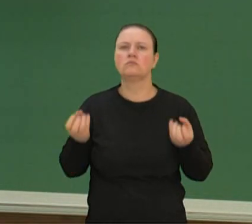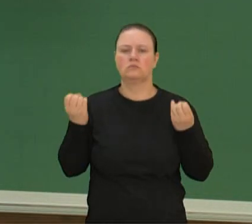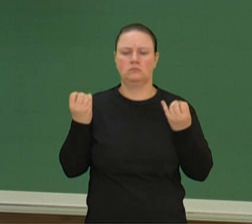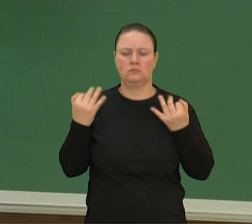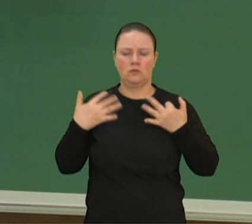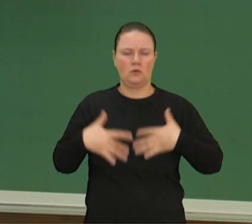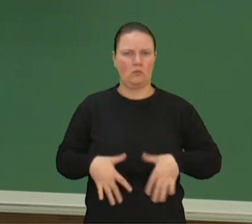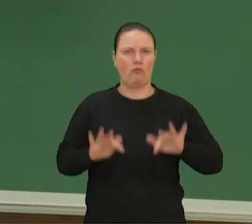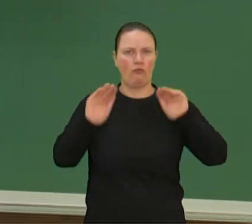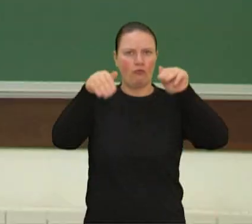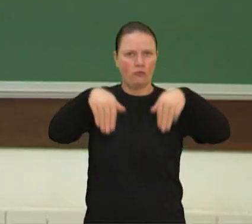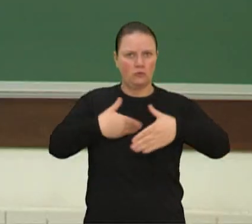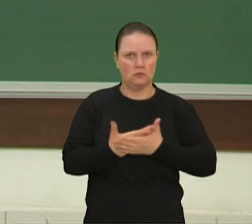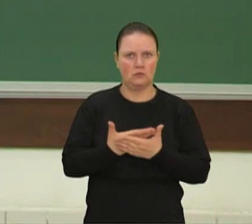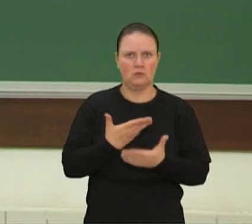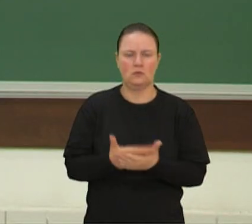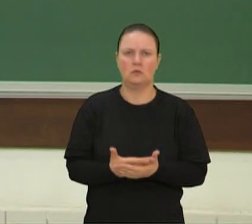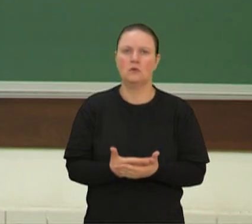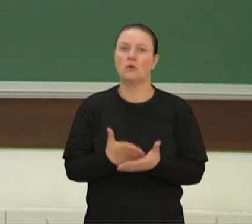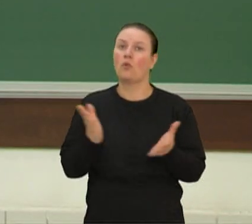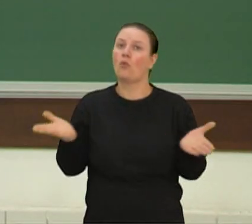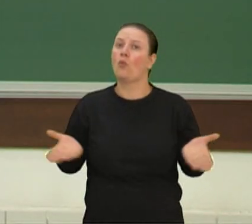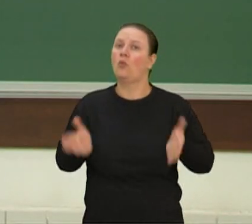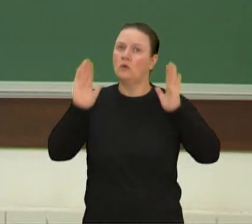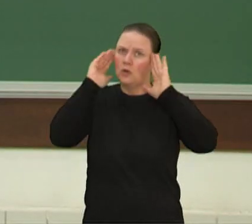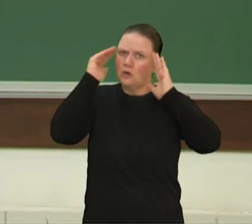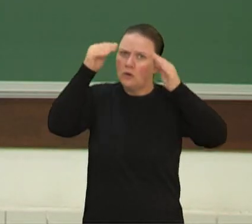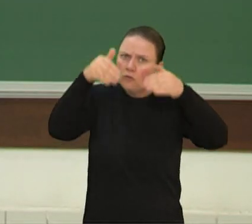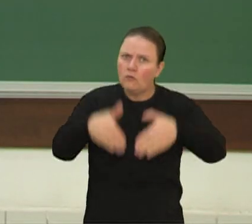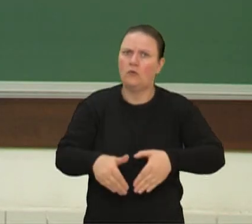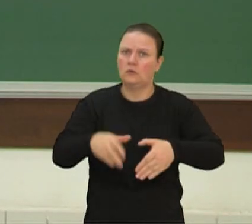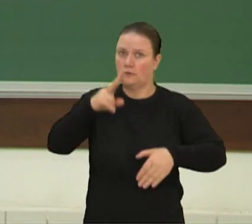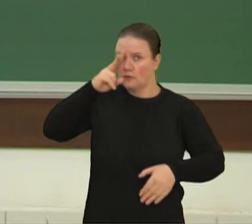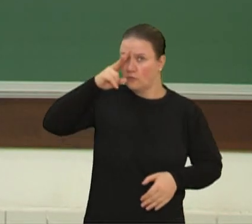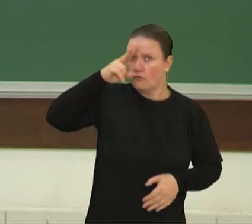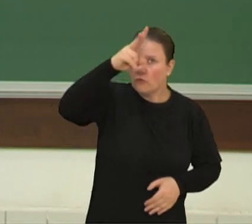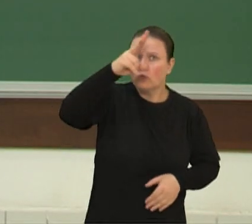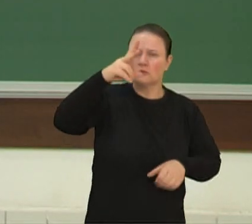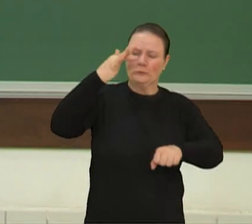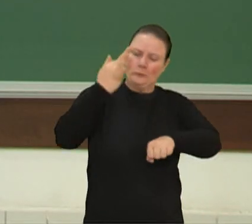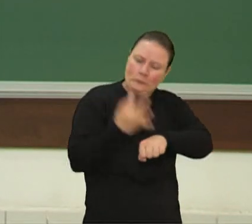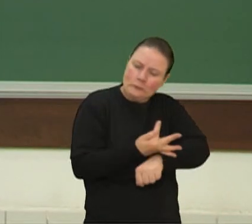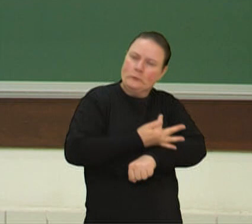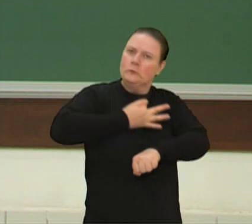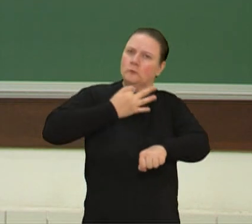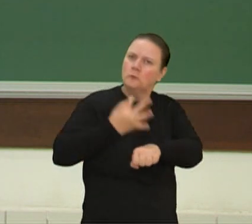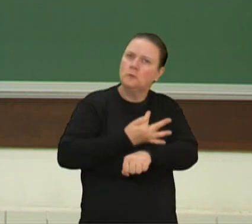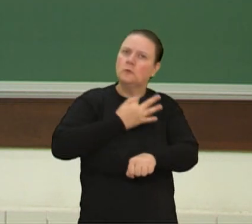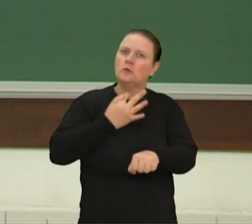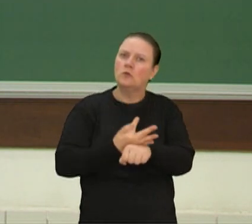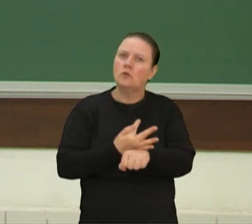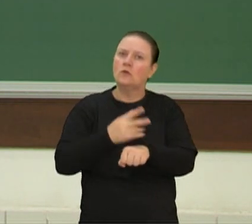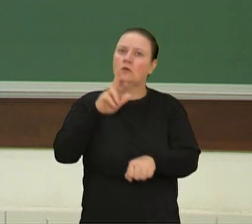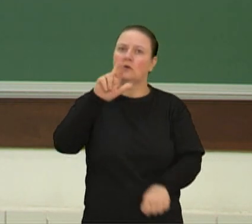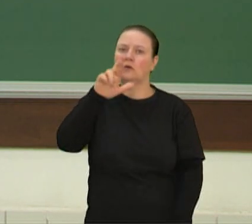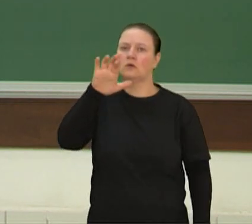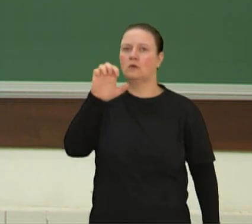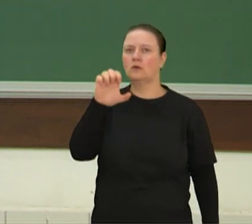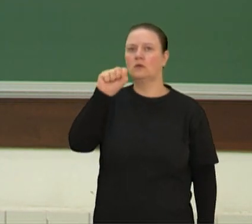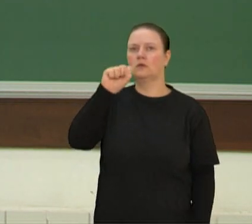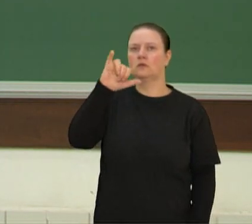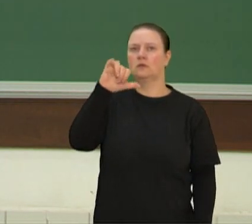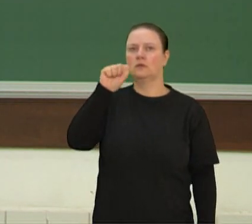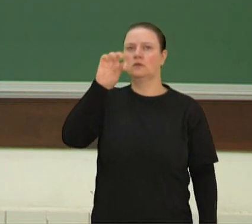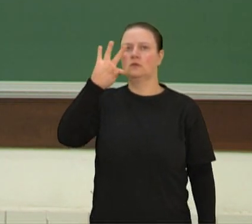considerações finais. Então, nessa aula nós focamos na força, resistência e potência muscular. Esses